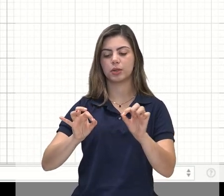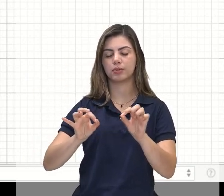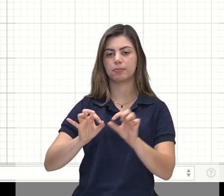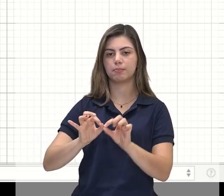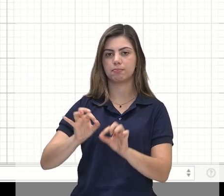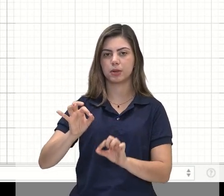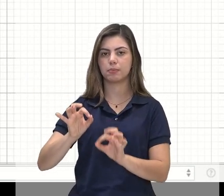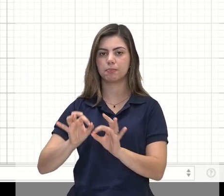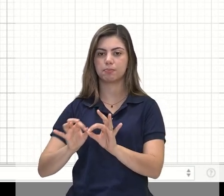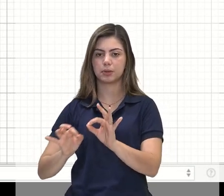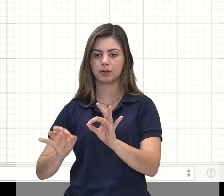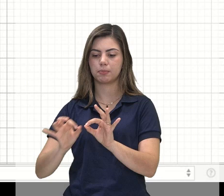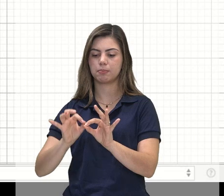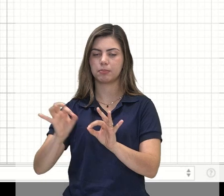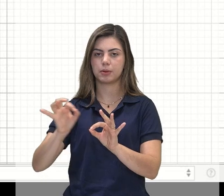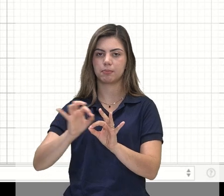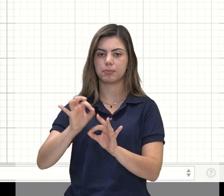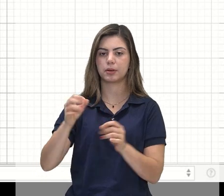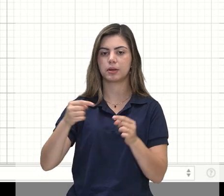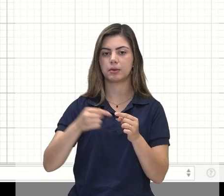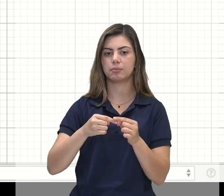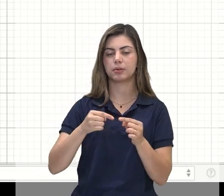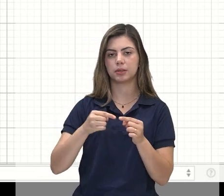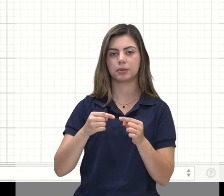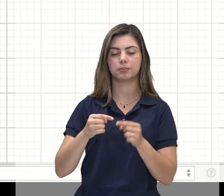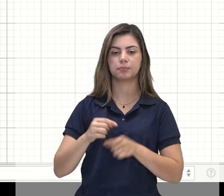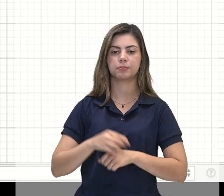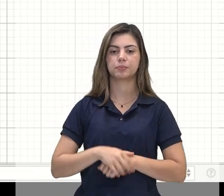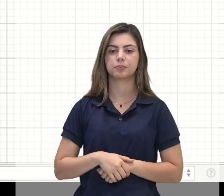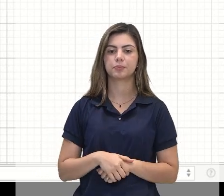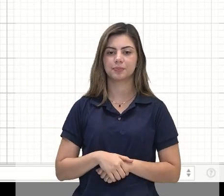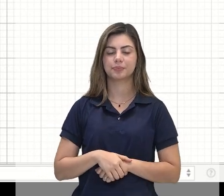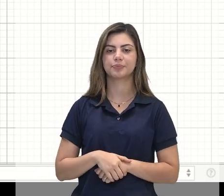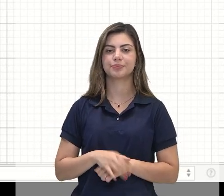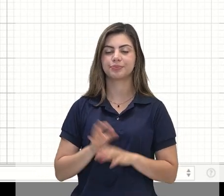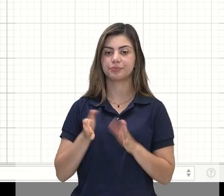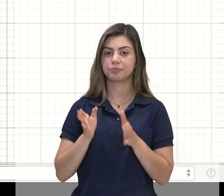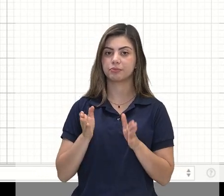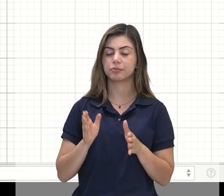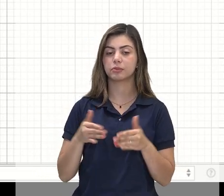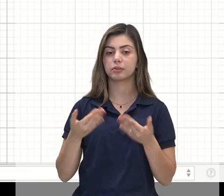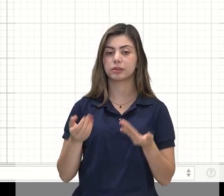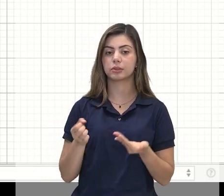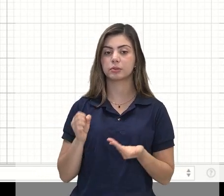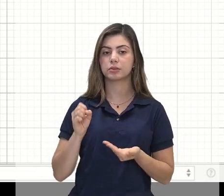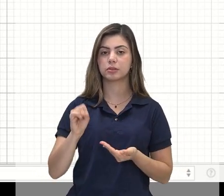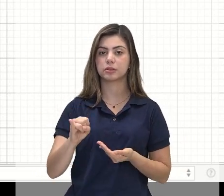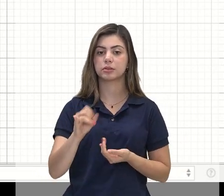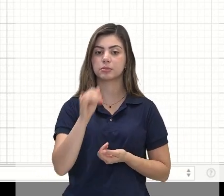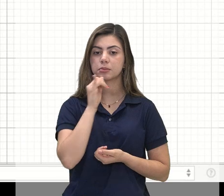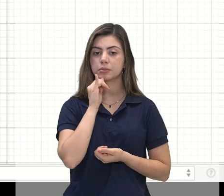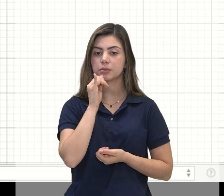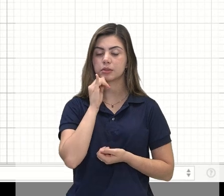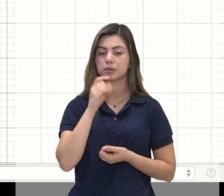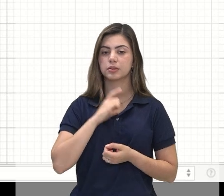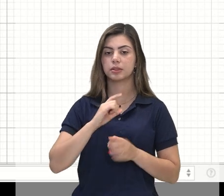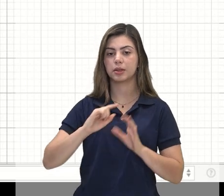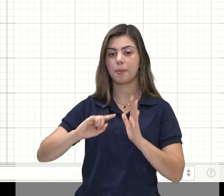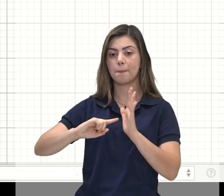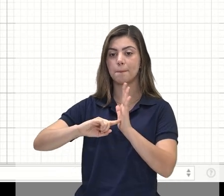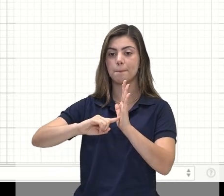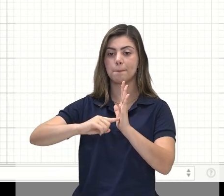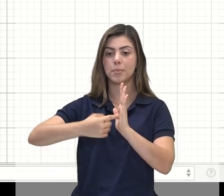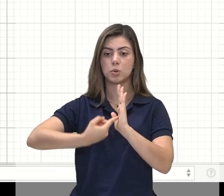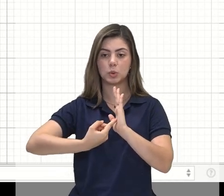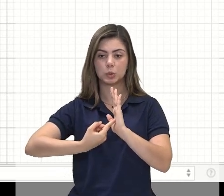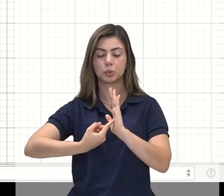nossa circunferência propriamente dita. Tá aqui. Então, se nós aferirmos aqui a distância que há entre